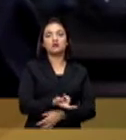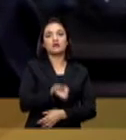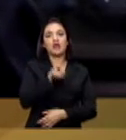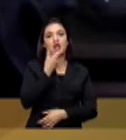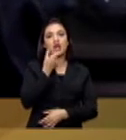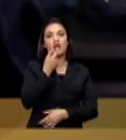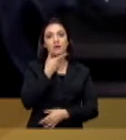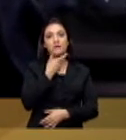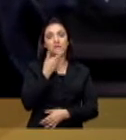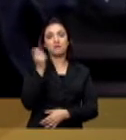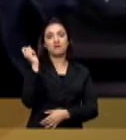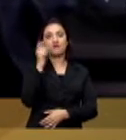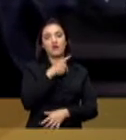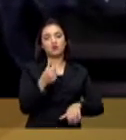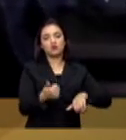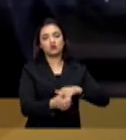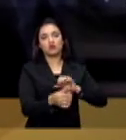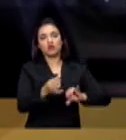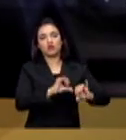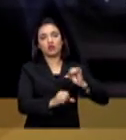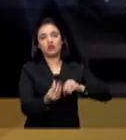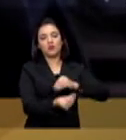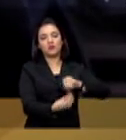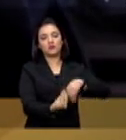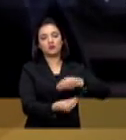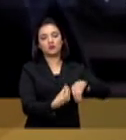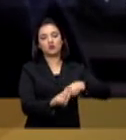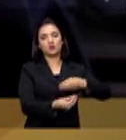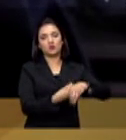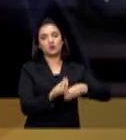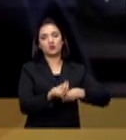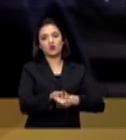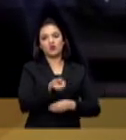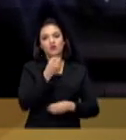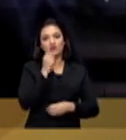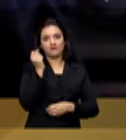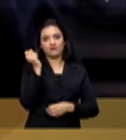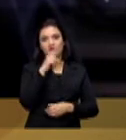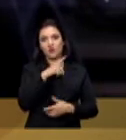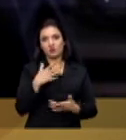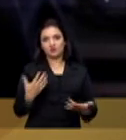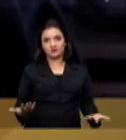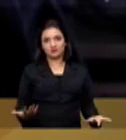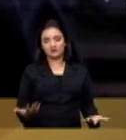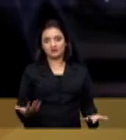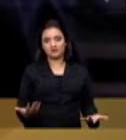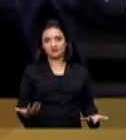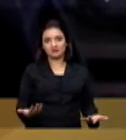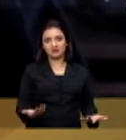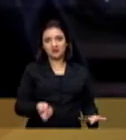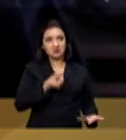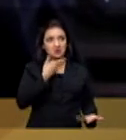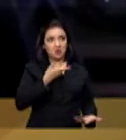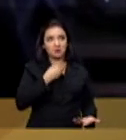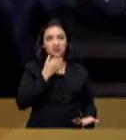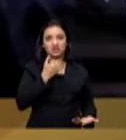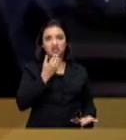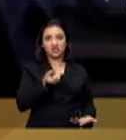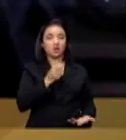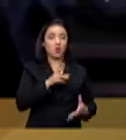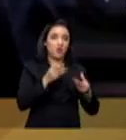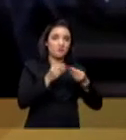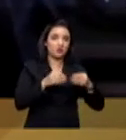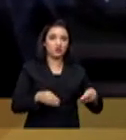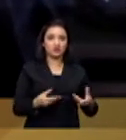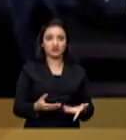adulteração de um medicamento, ou seja, muitas vezes sem que o sal ativo esteja presente e, portanto,